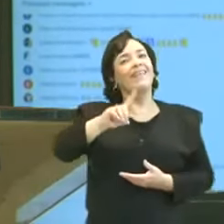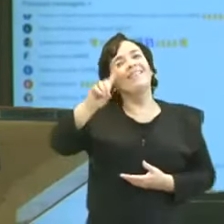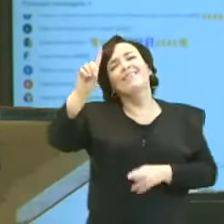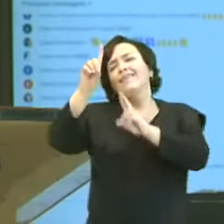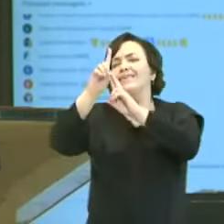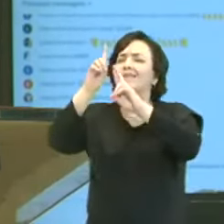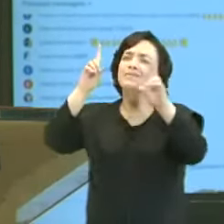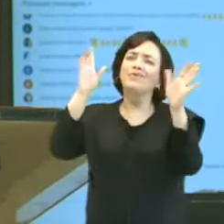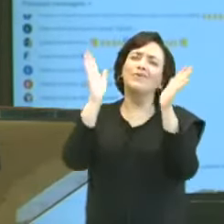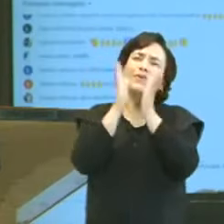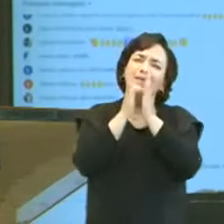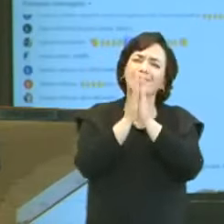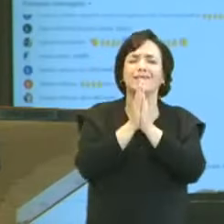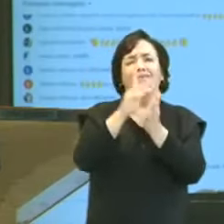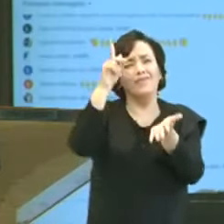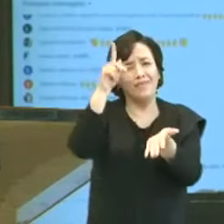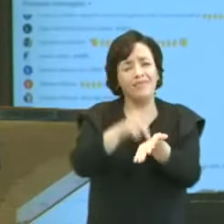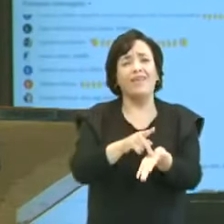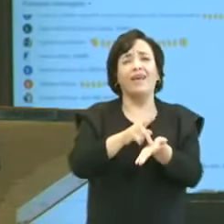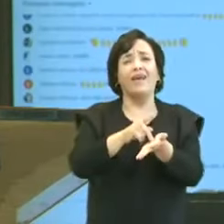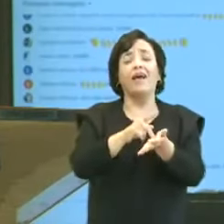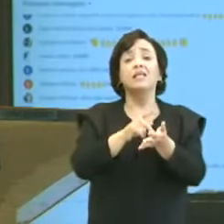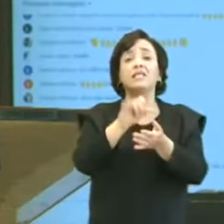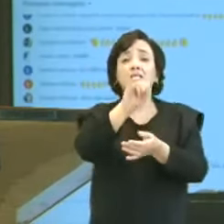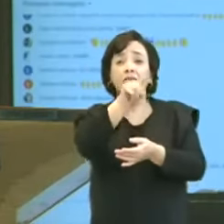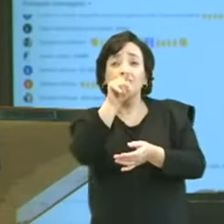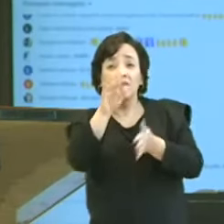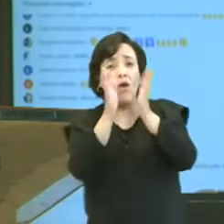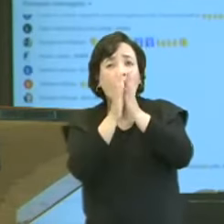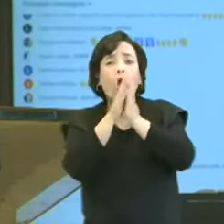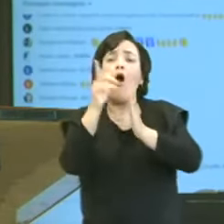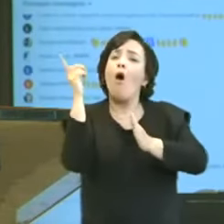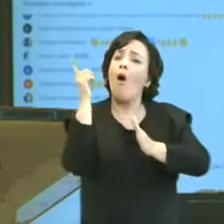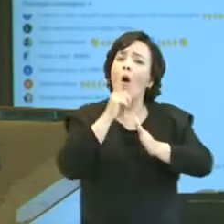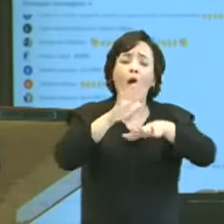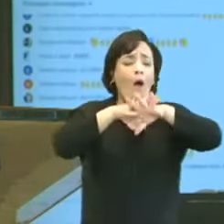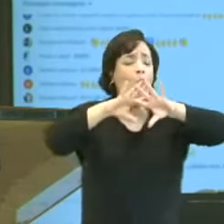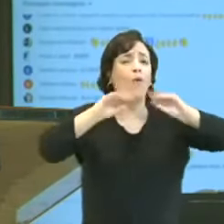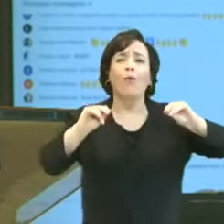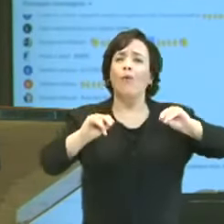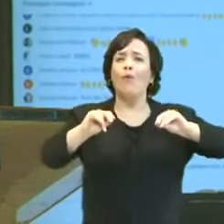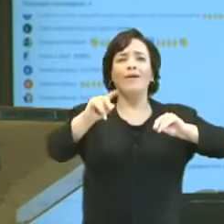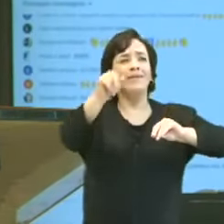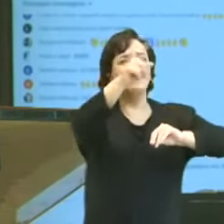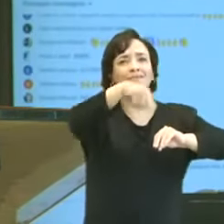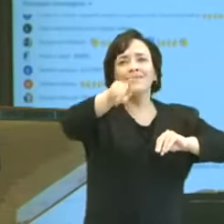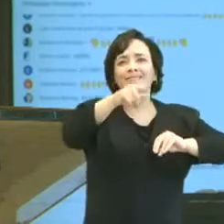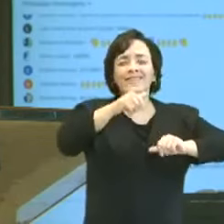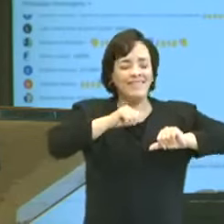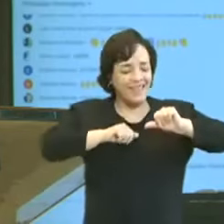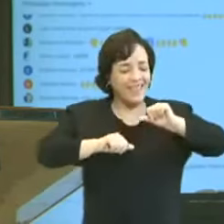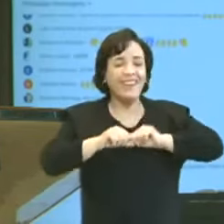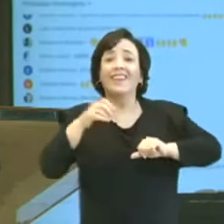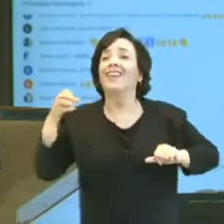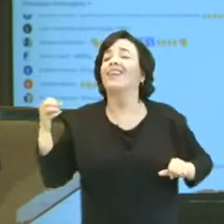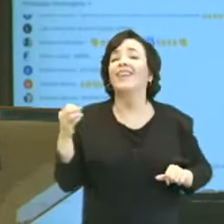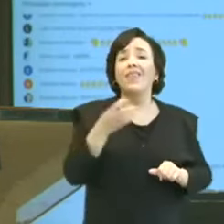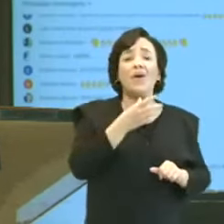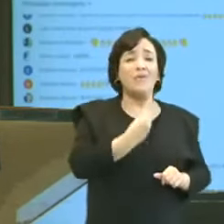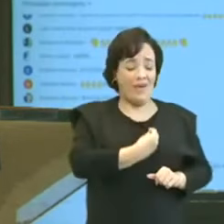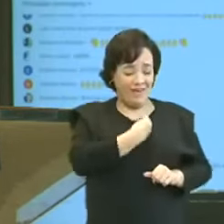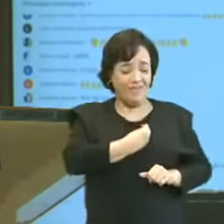responde orações. A oração traz cura, a oração renova as pessoas, a oração